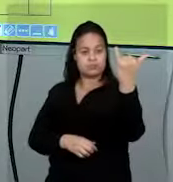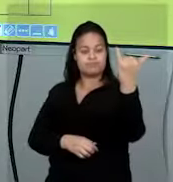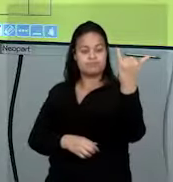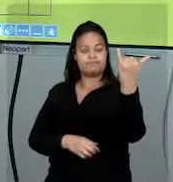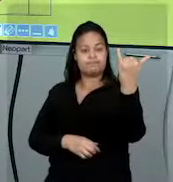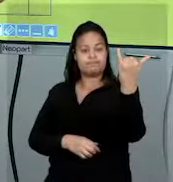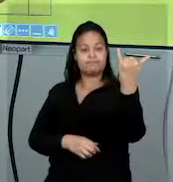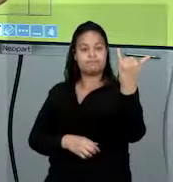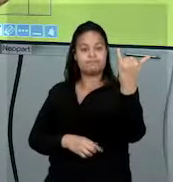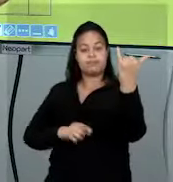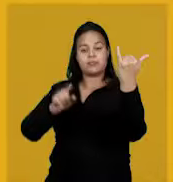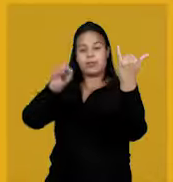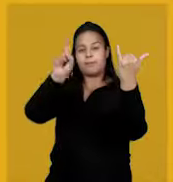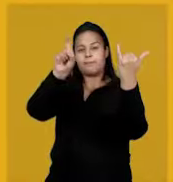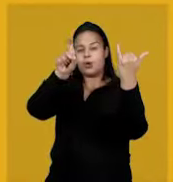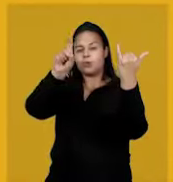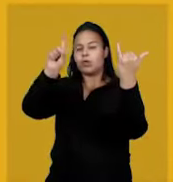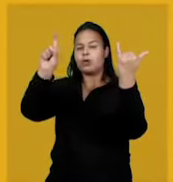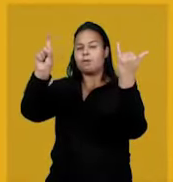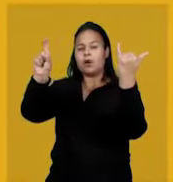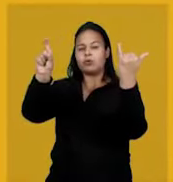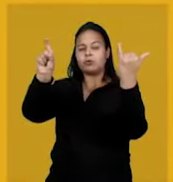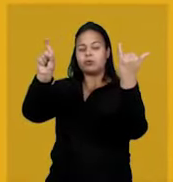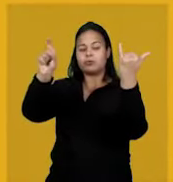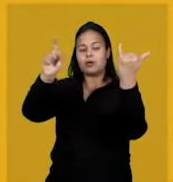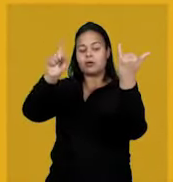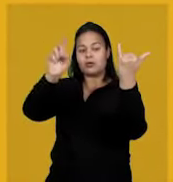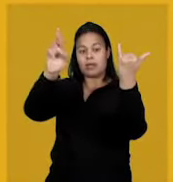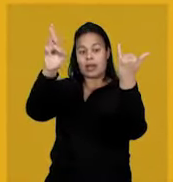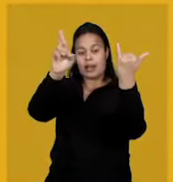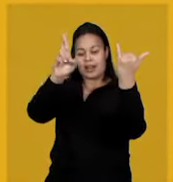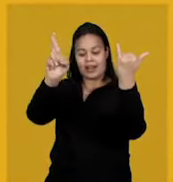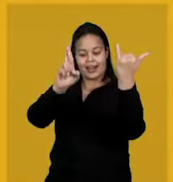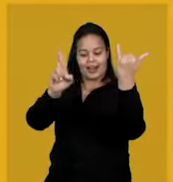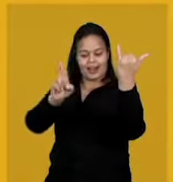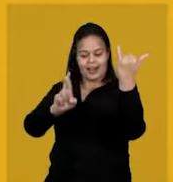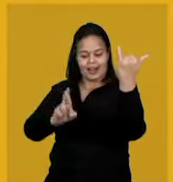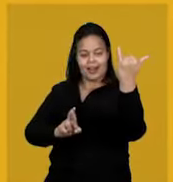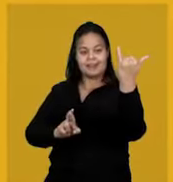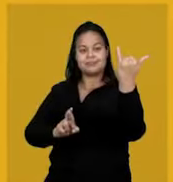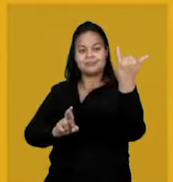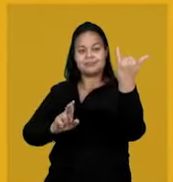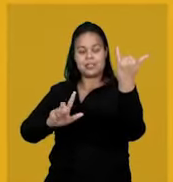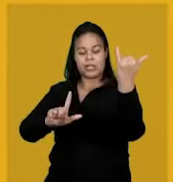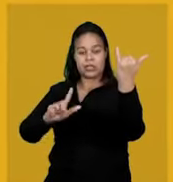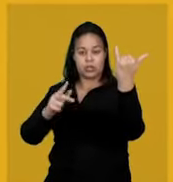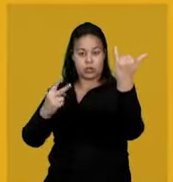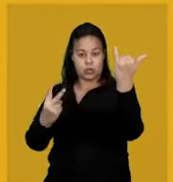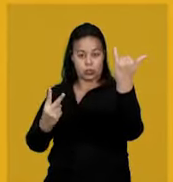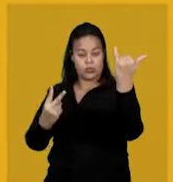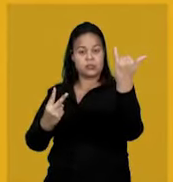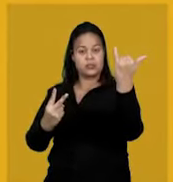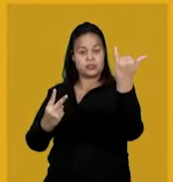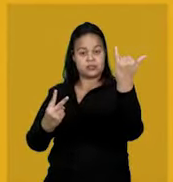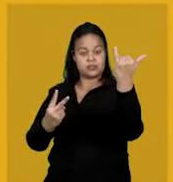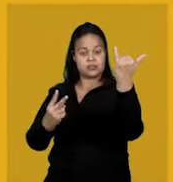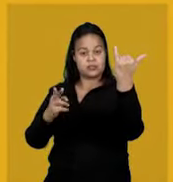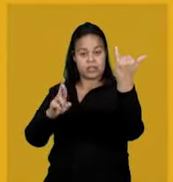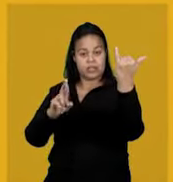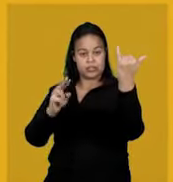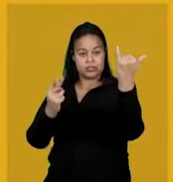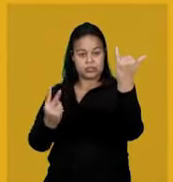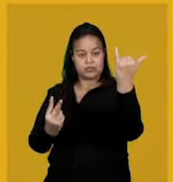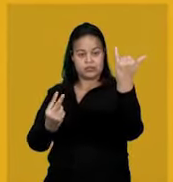chega ao nó, essa corrente vai se dividir. Uma parte I2 vai passar pelo resistor R2 e